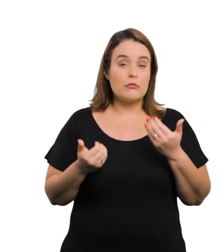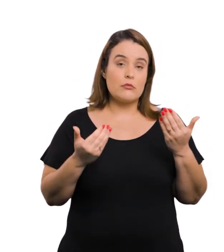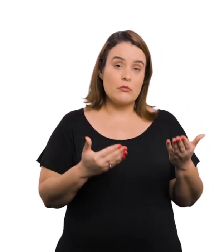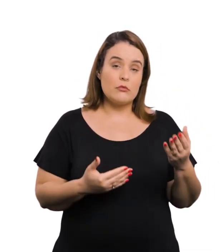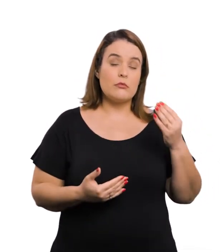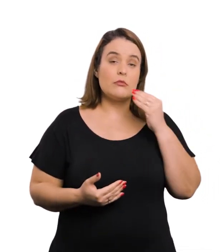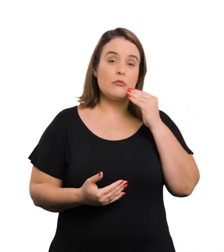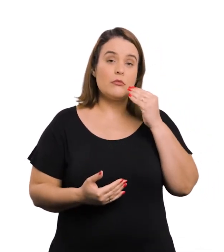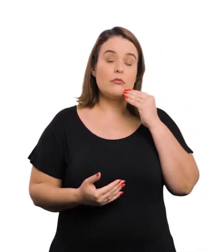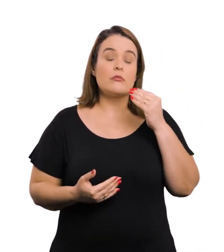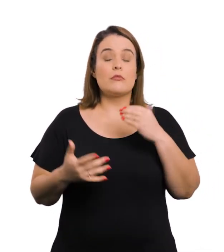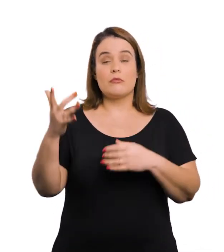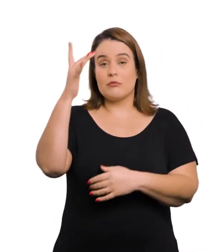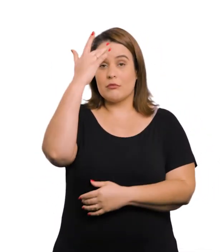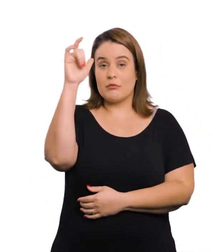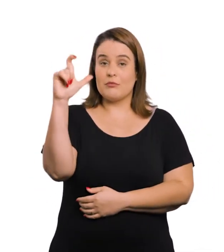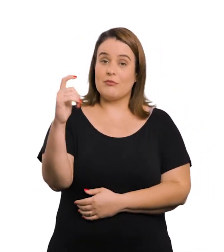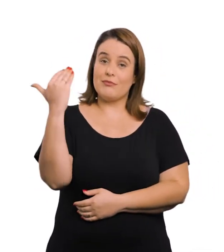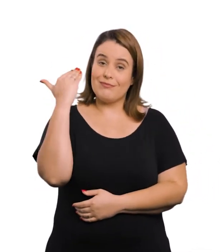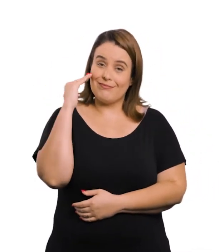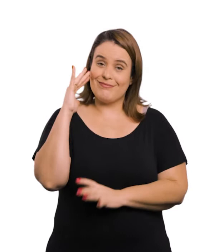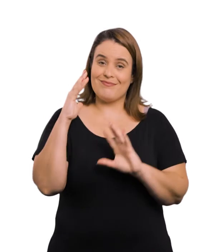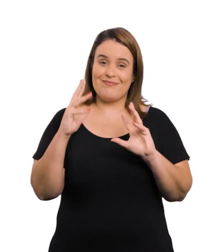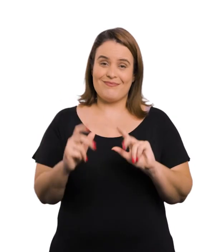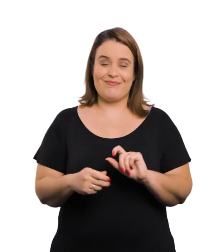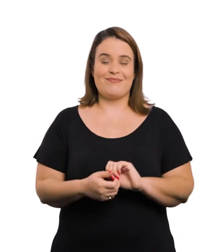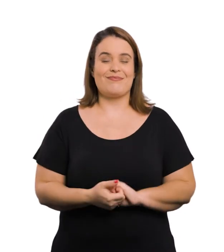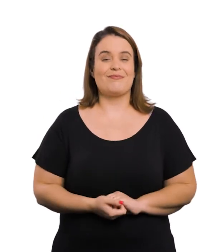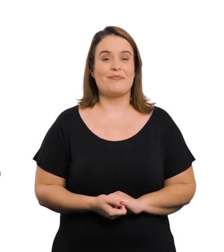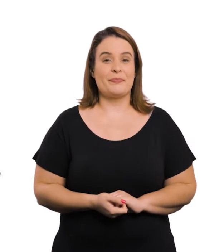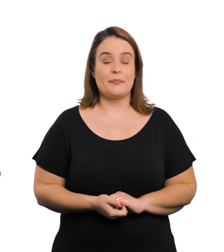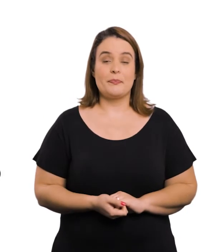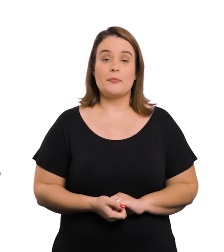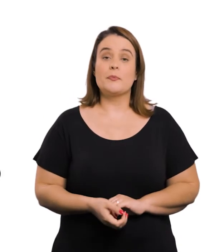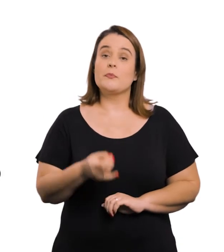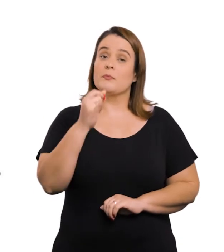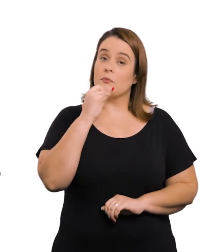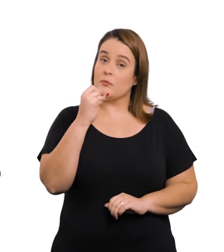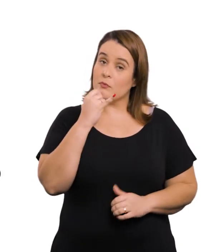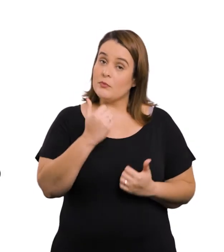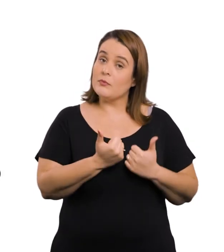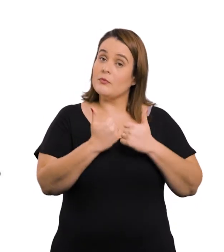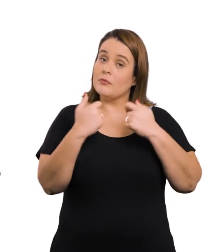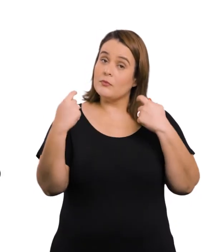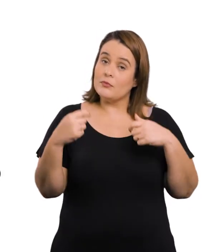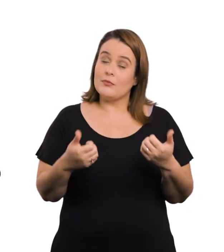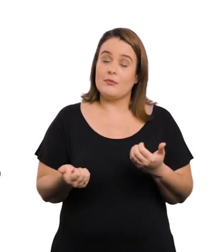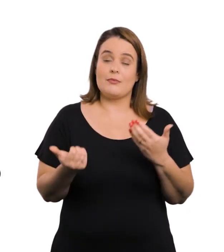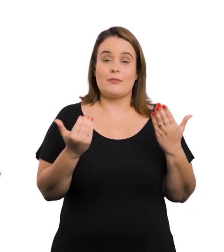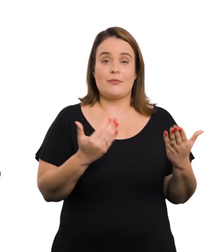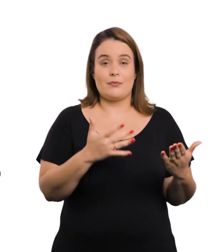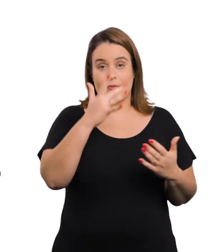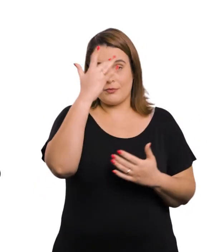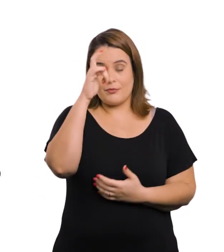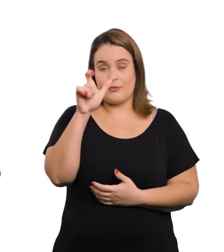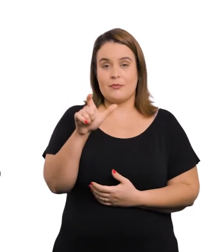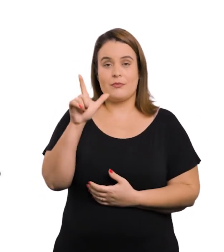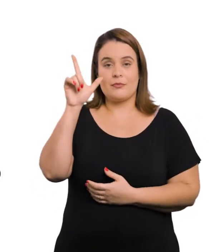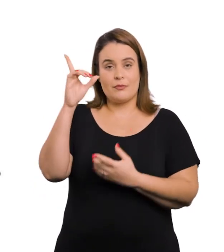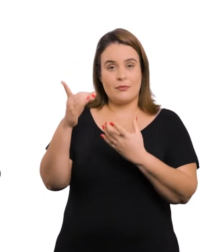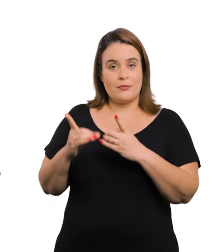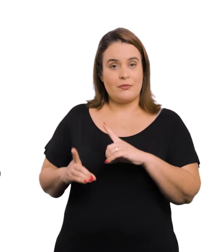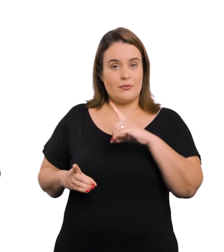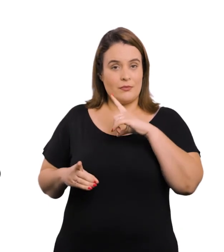a oportunidade do candidato entendê-los integralmente. São exemplos de apoios que devem ser fornecidos aos candidatos